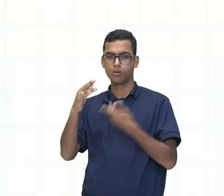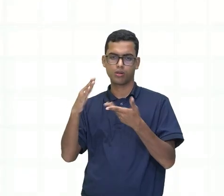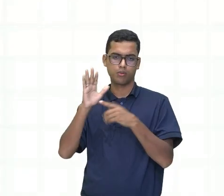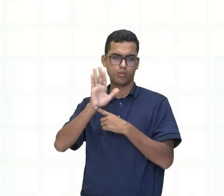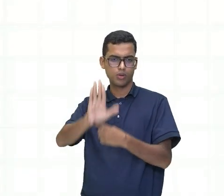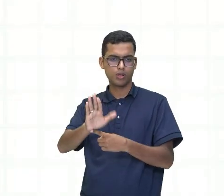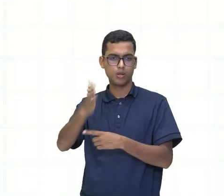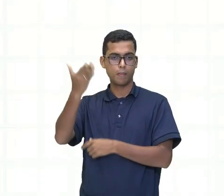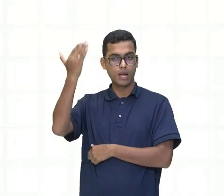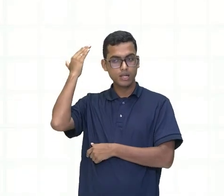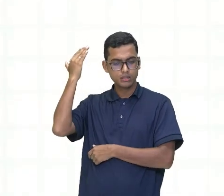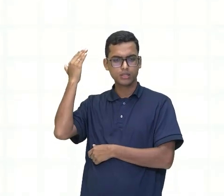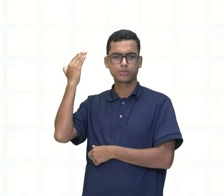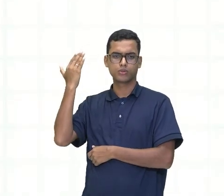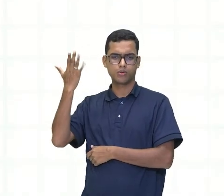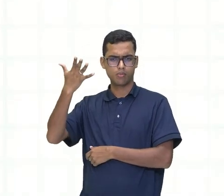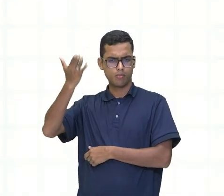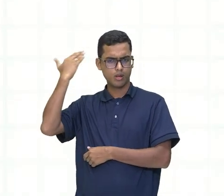Acompanhe.